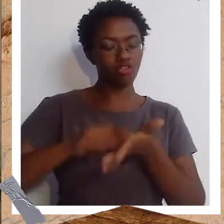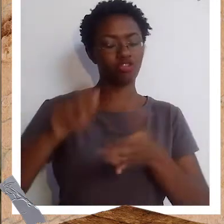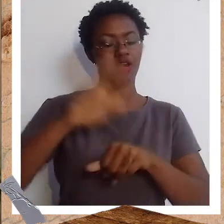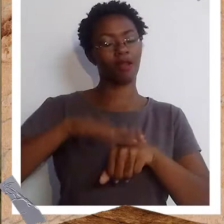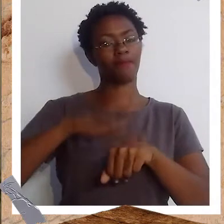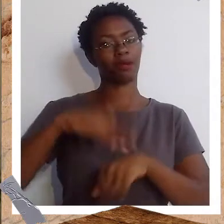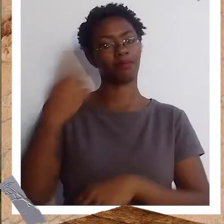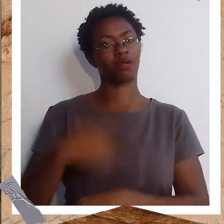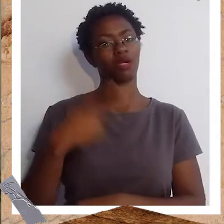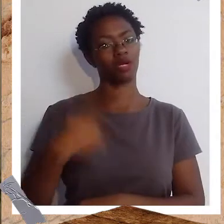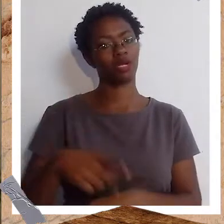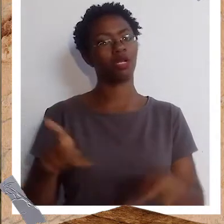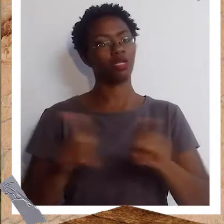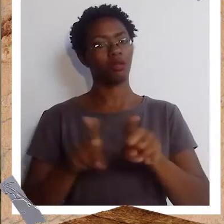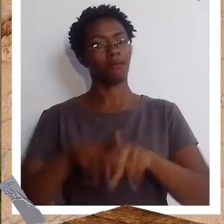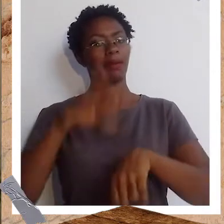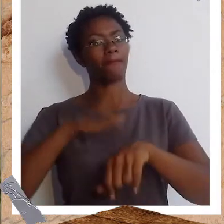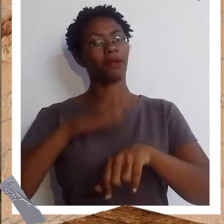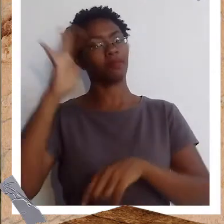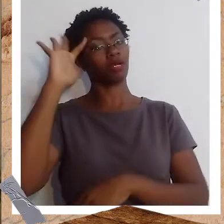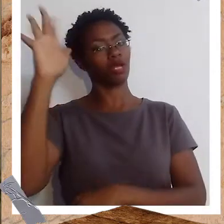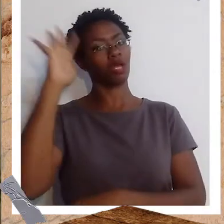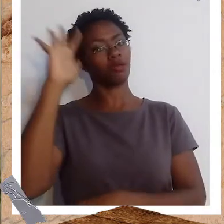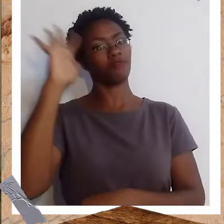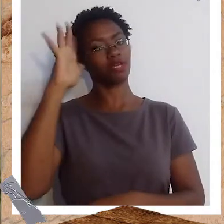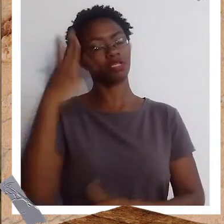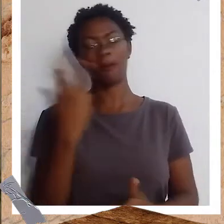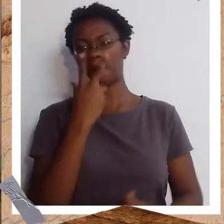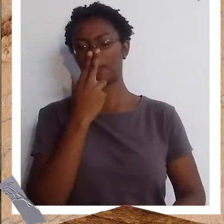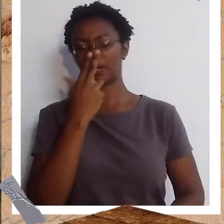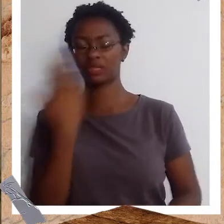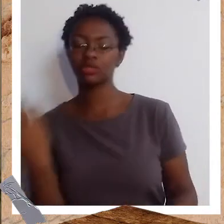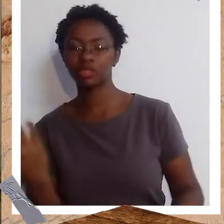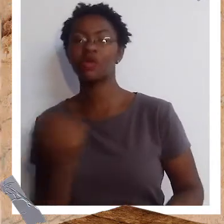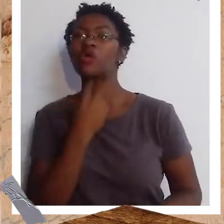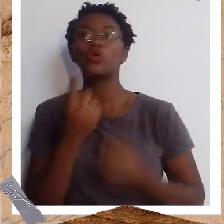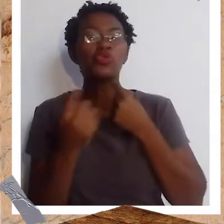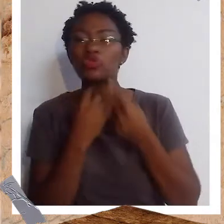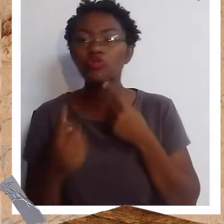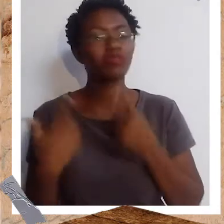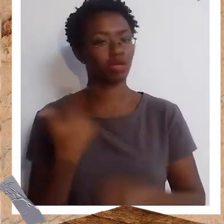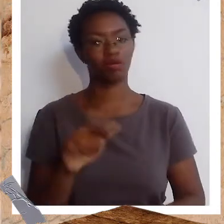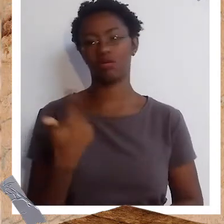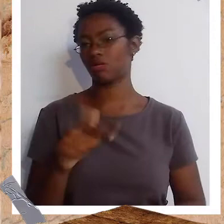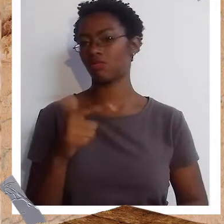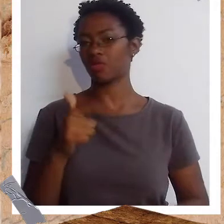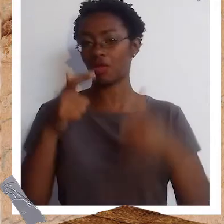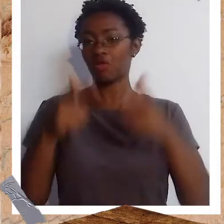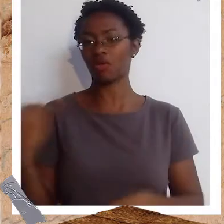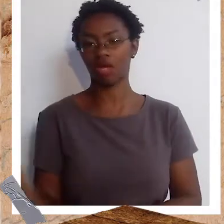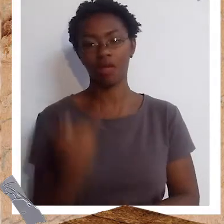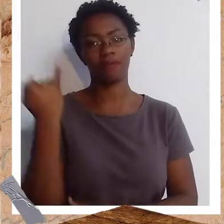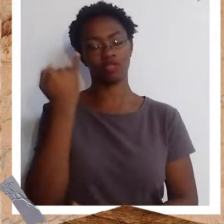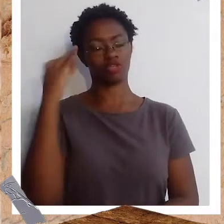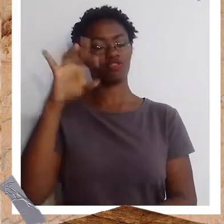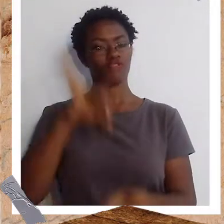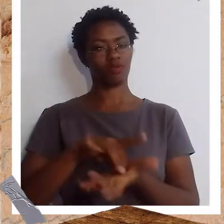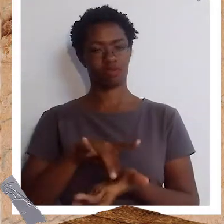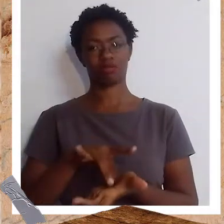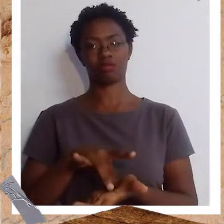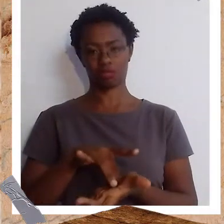sua própria reflexão, o que a coloca, para mim, sem a menor dúvida, desse lugar muito importante, né, de uma escritora no